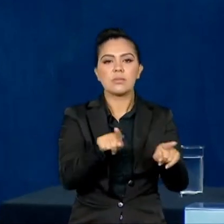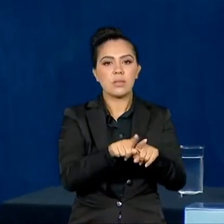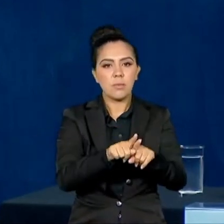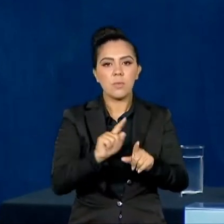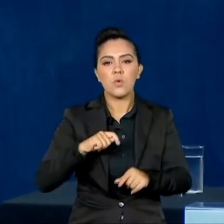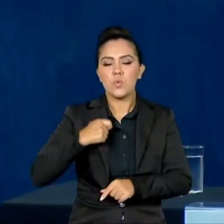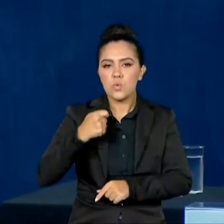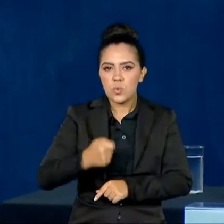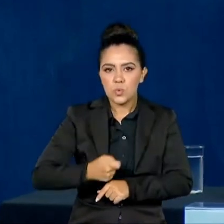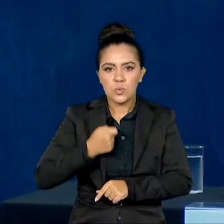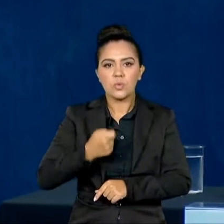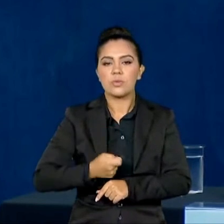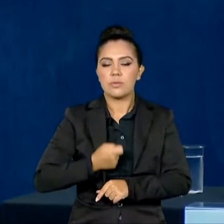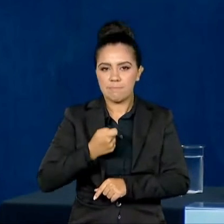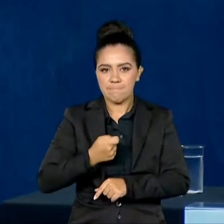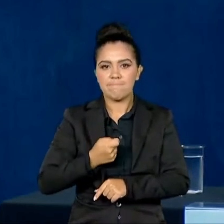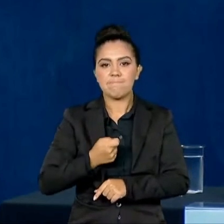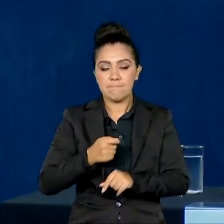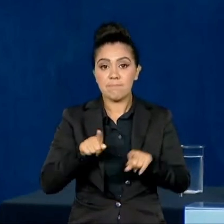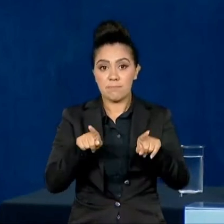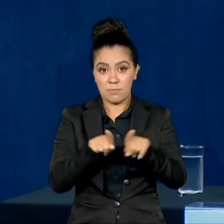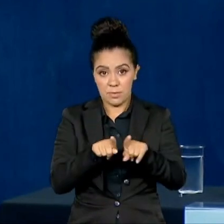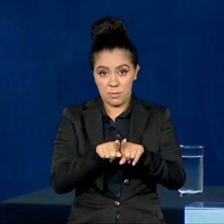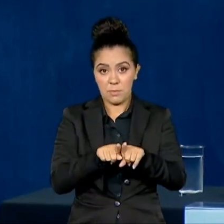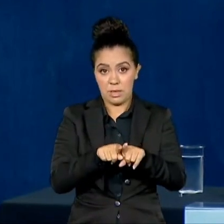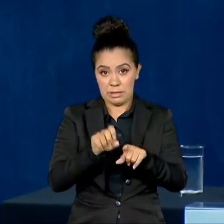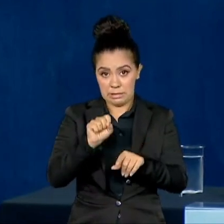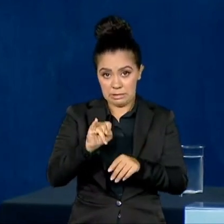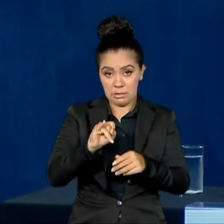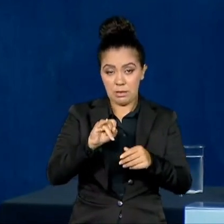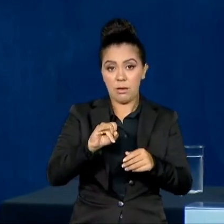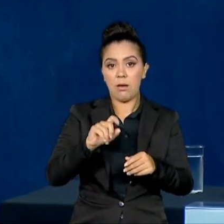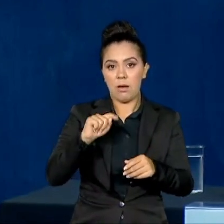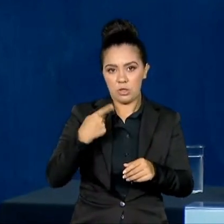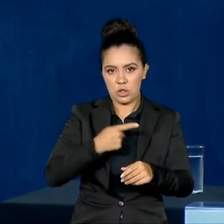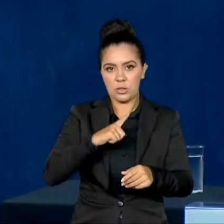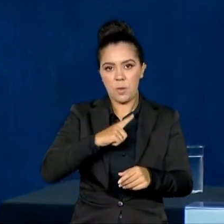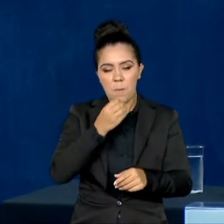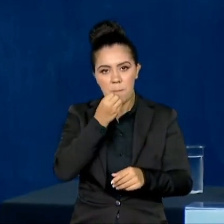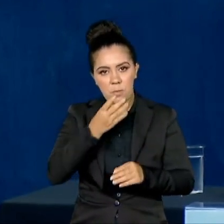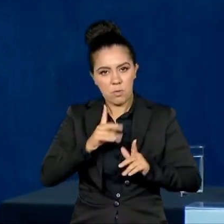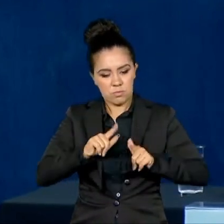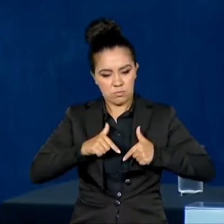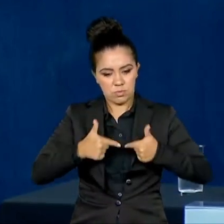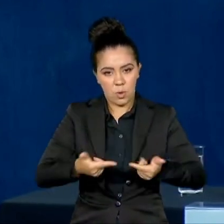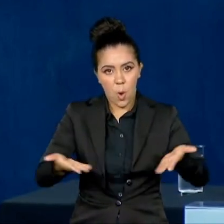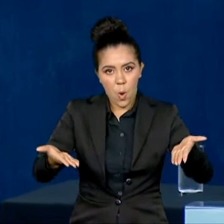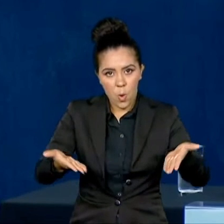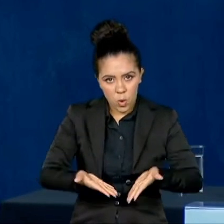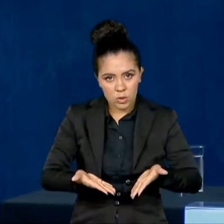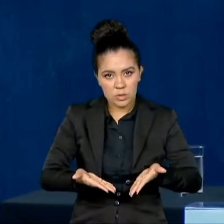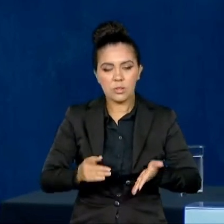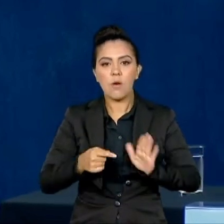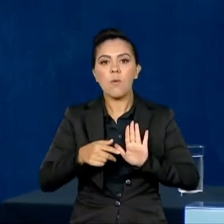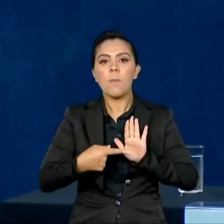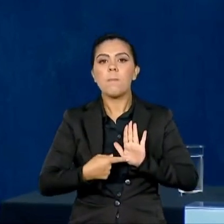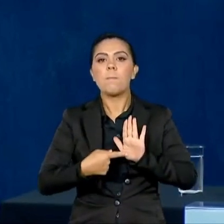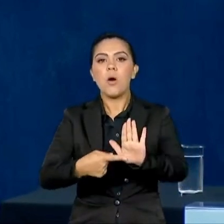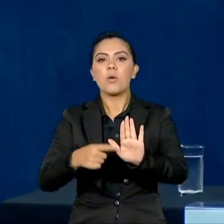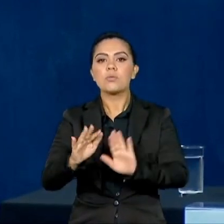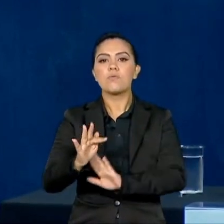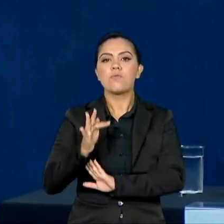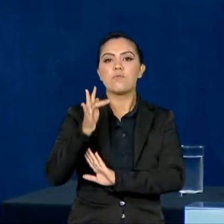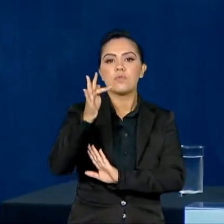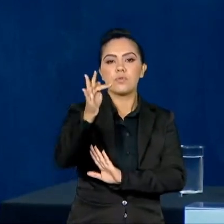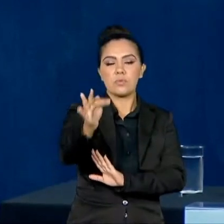nos reportemos. Se o fizermos, teremos a boa atuação no presente e demonstraremos para o futuro